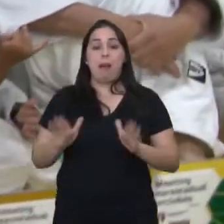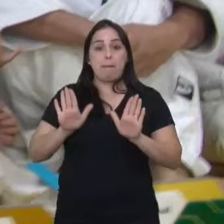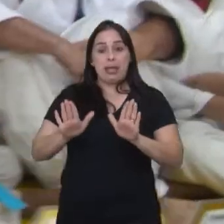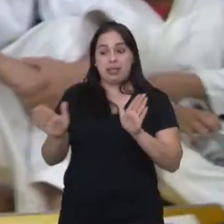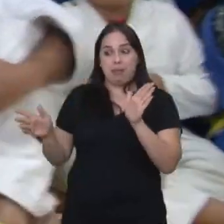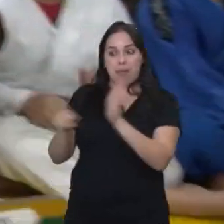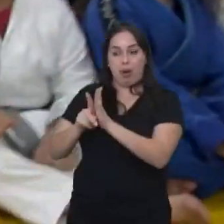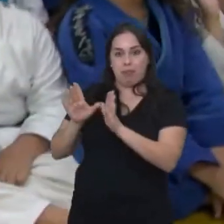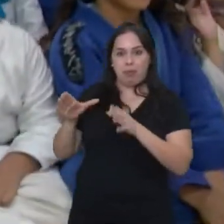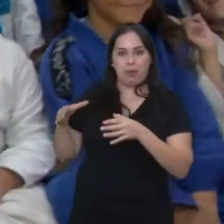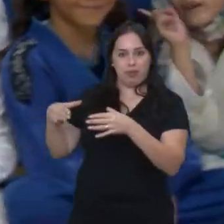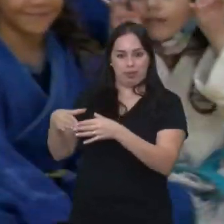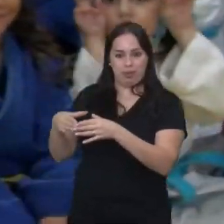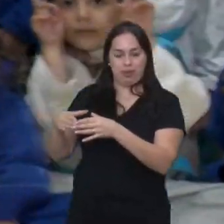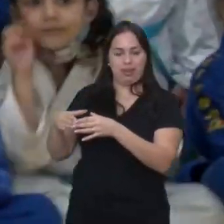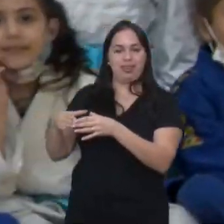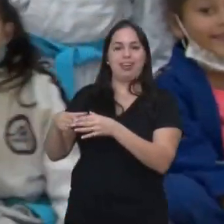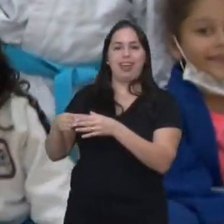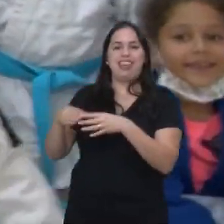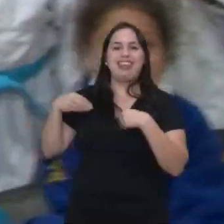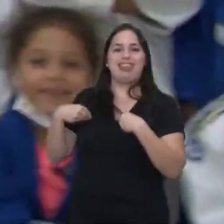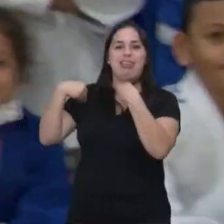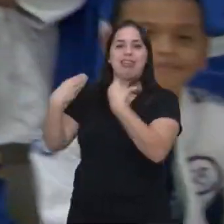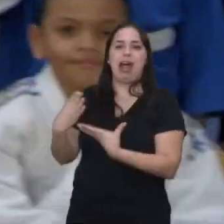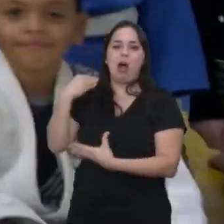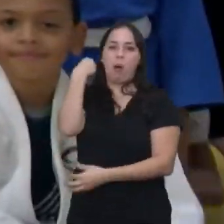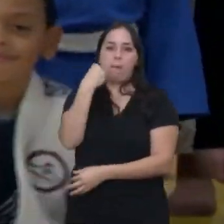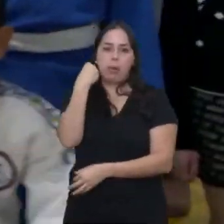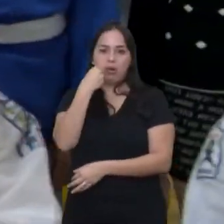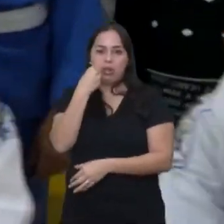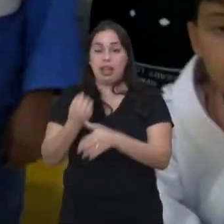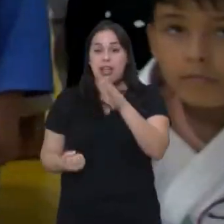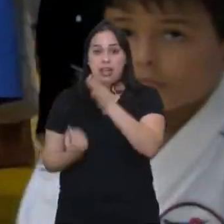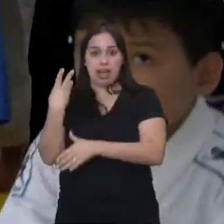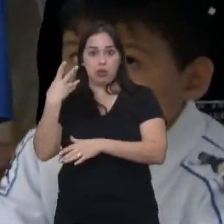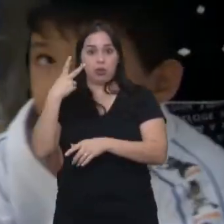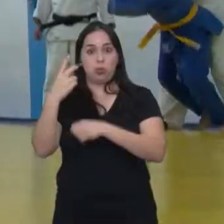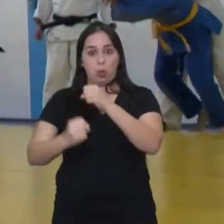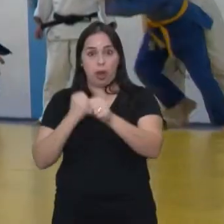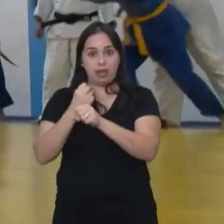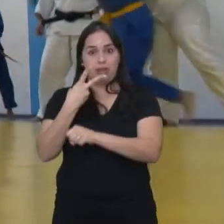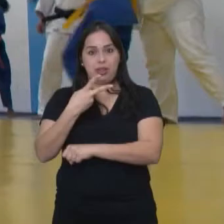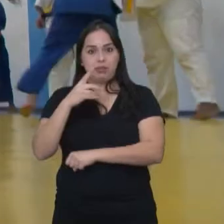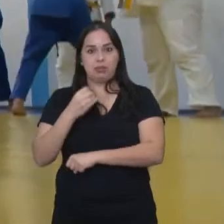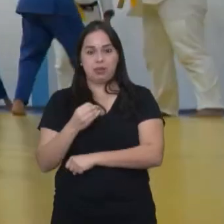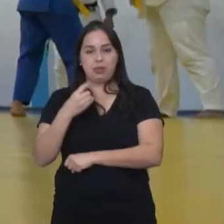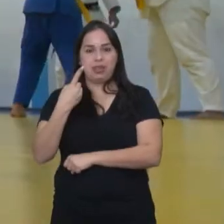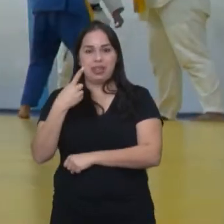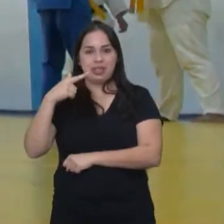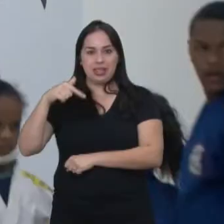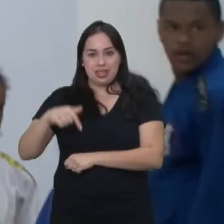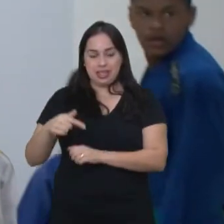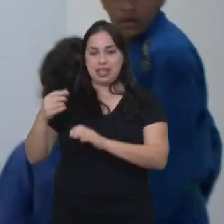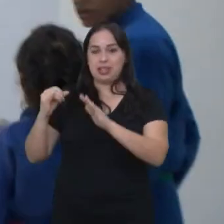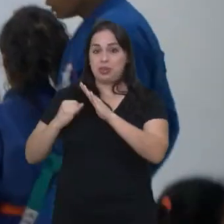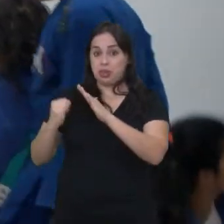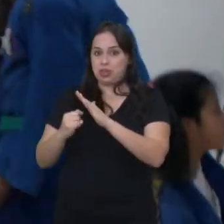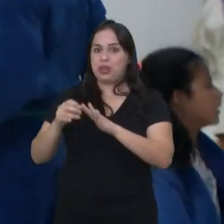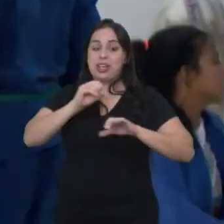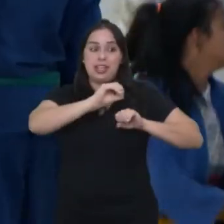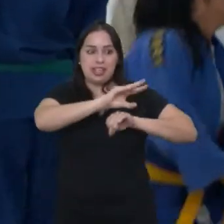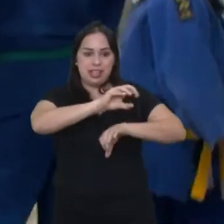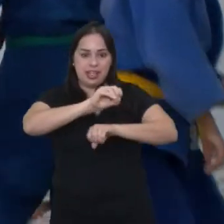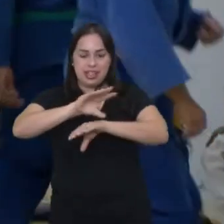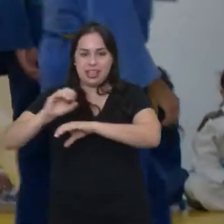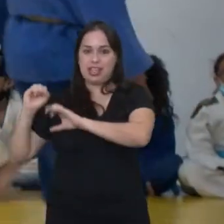esses jovens, o judô tem um significado ainda mais amplo, o da oportunidade. Criado em 2017, o Instituto